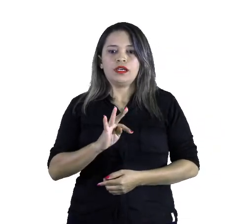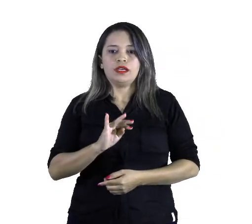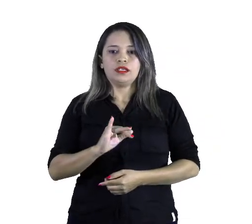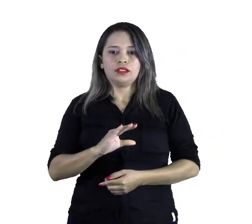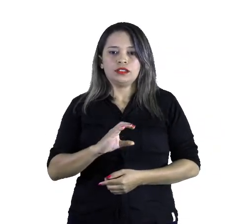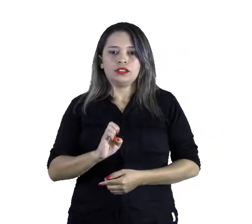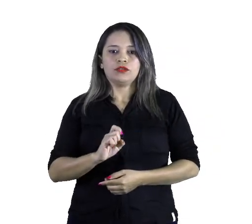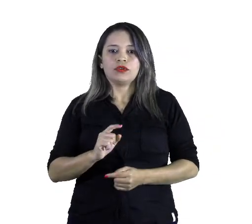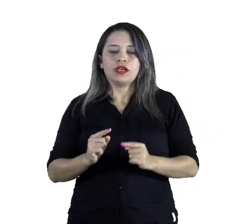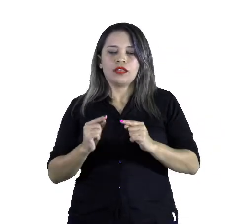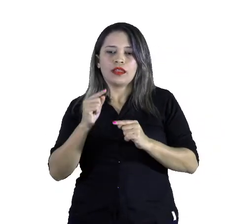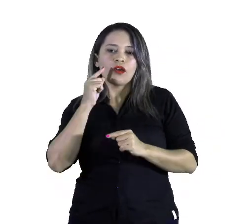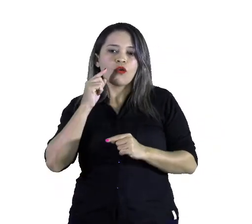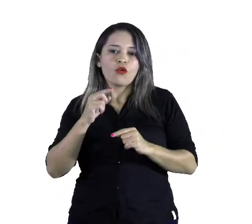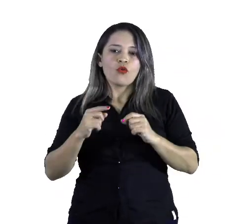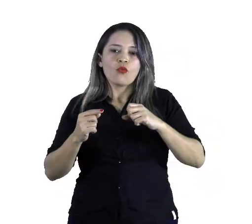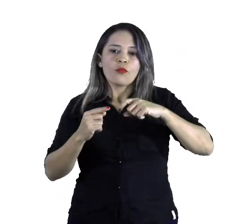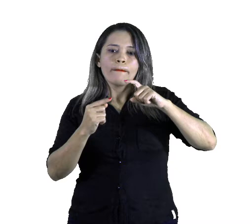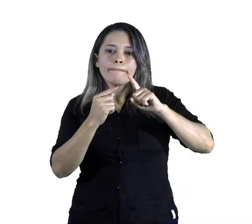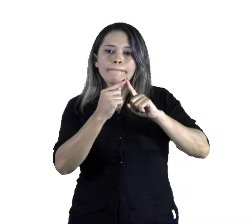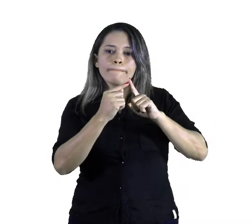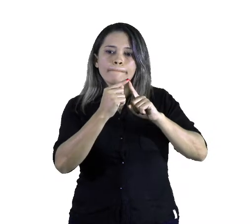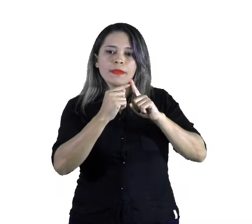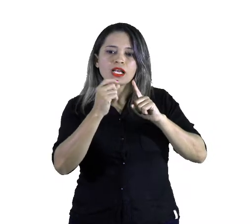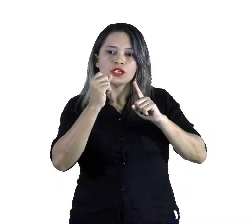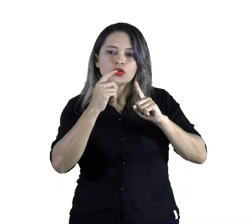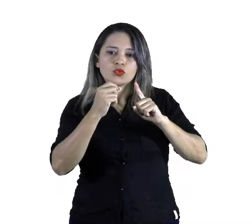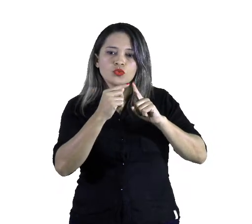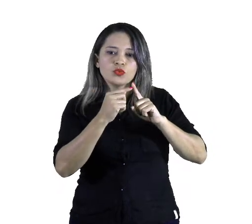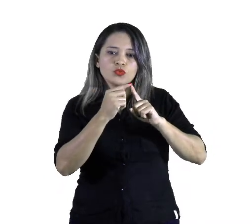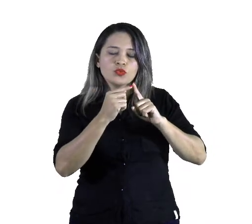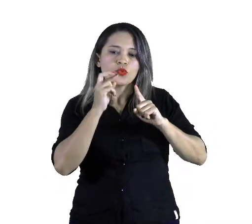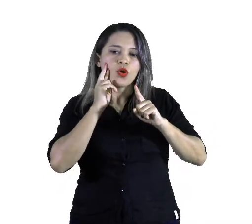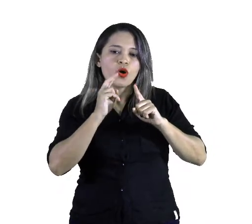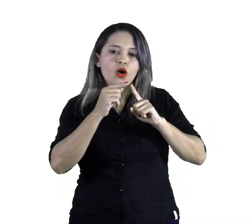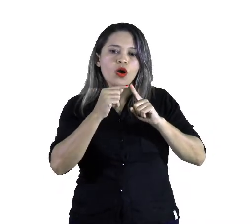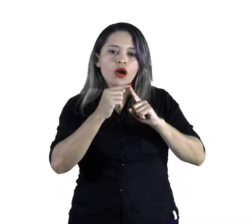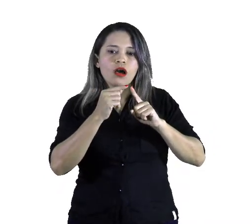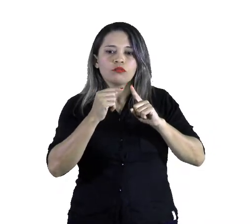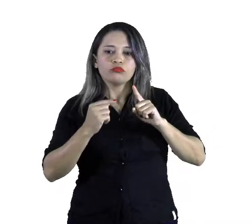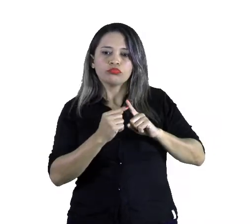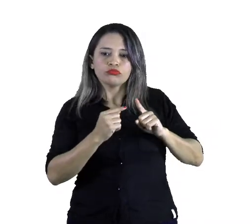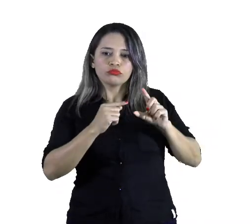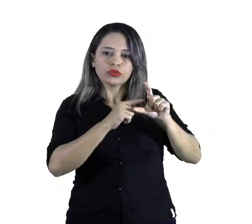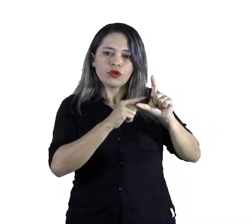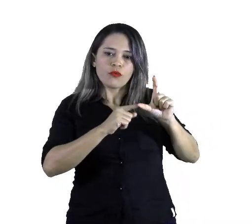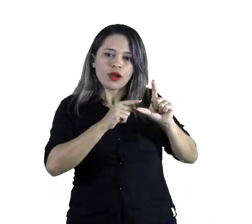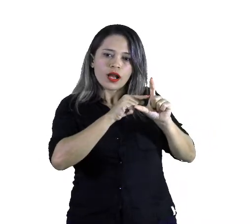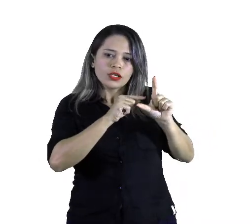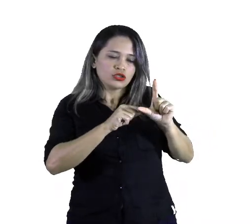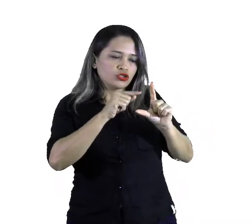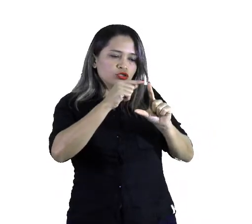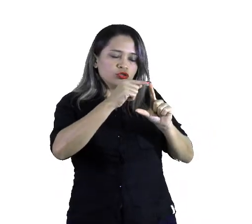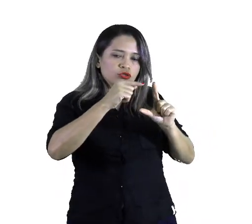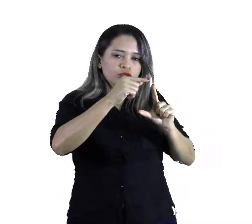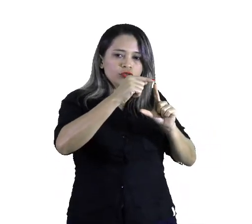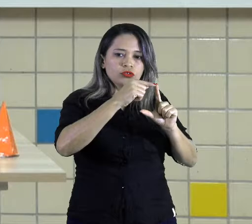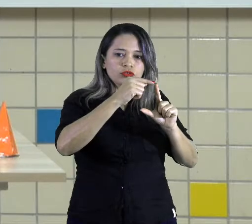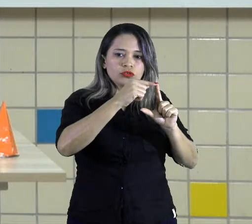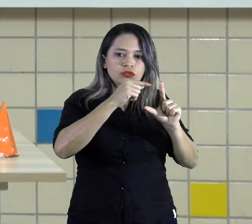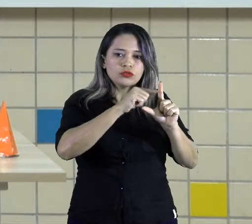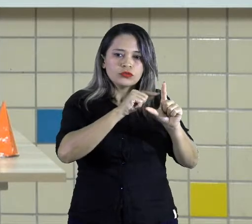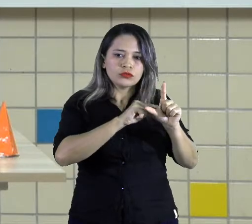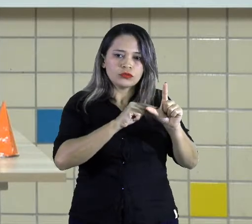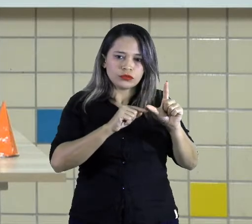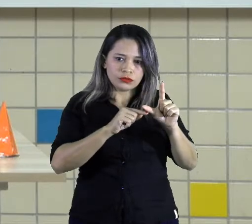das arestas, nos cantinhos. Os vértices são os cantinhos do sólido geométrico. Ok, pessoal? Volta aqui comigo.